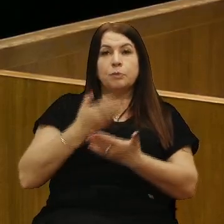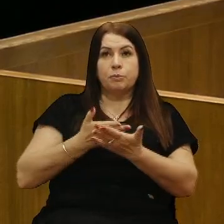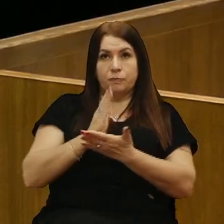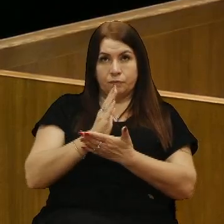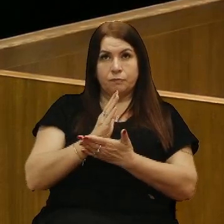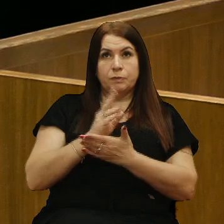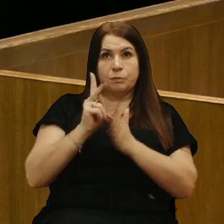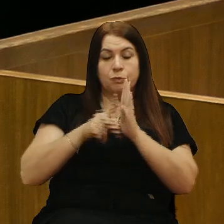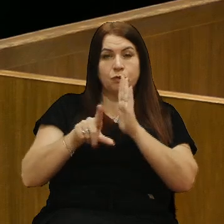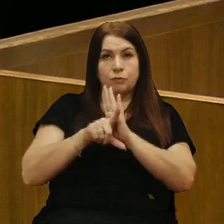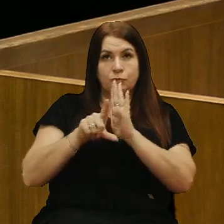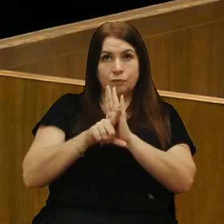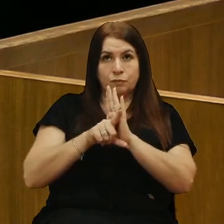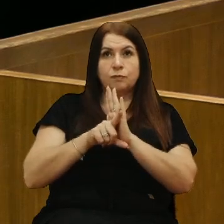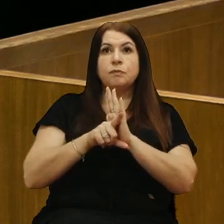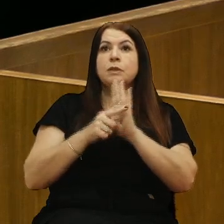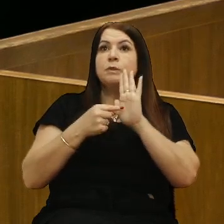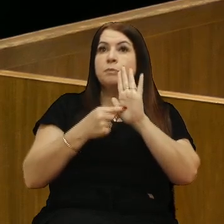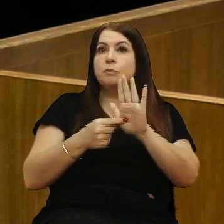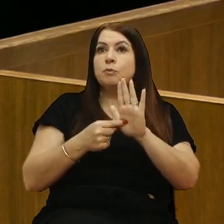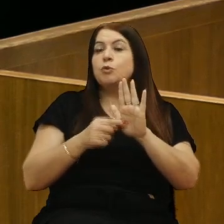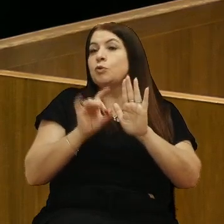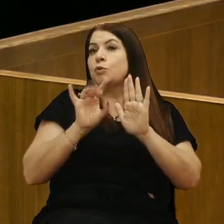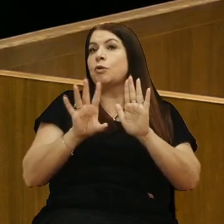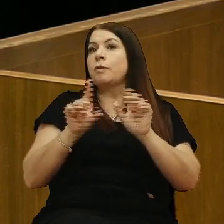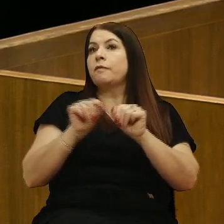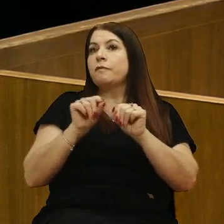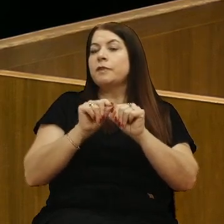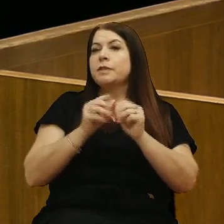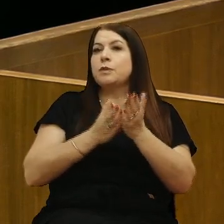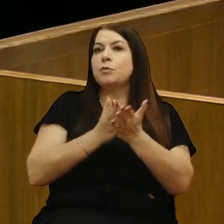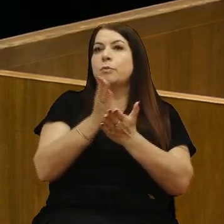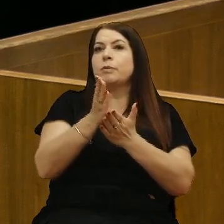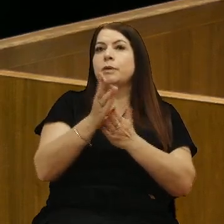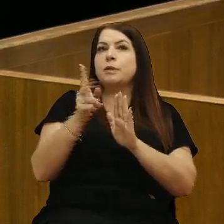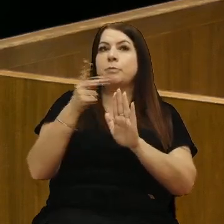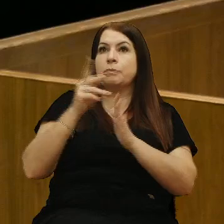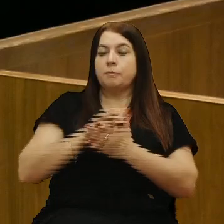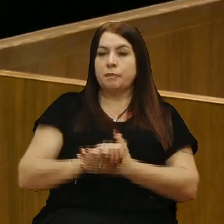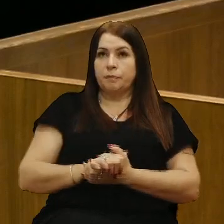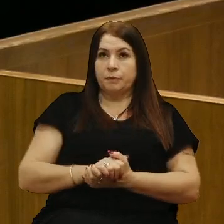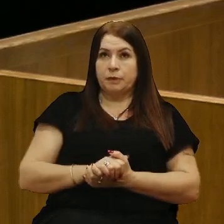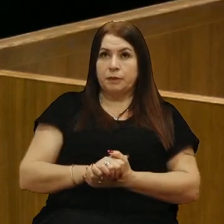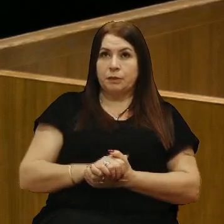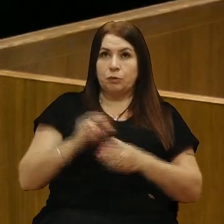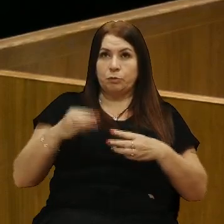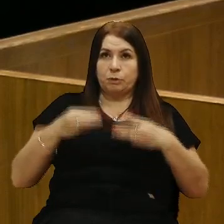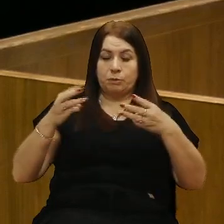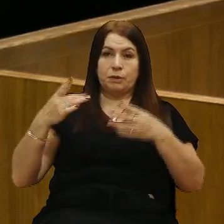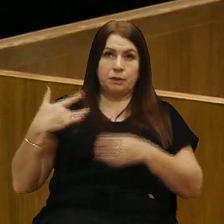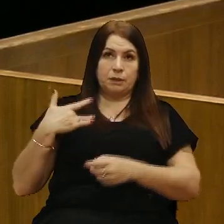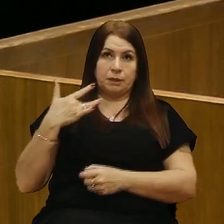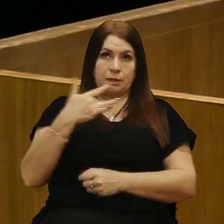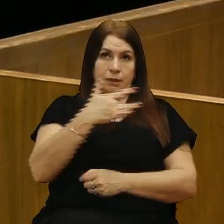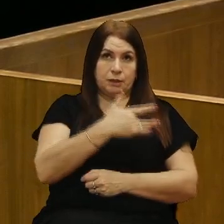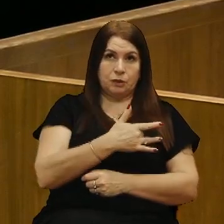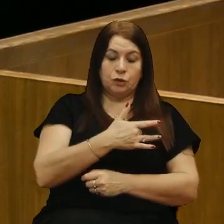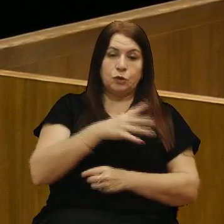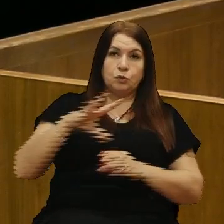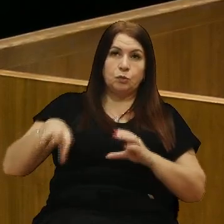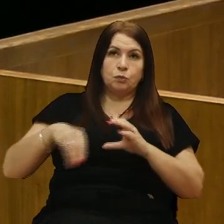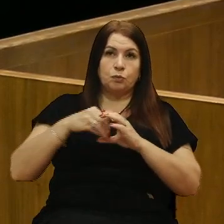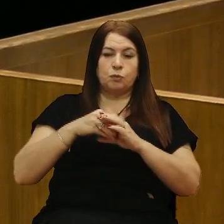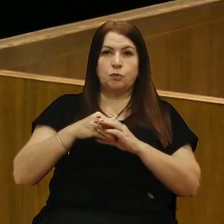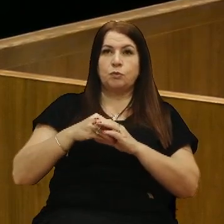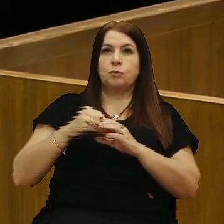aprovação do projeto de lei, que pretende apenas fazer cumprir a portaria do Ministério da Saúde, incluindo o